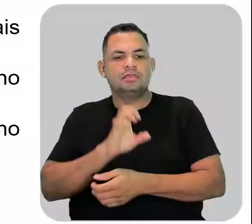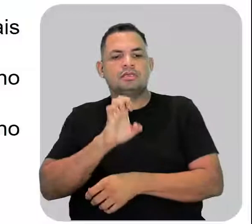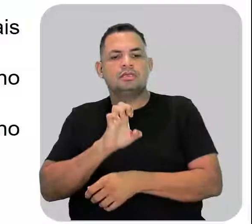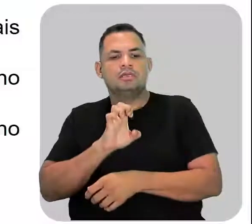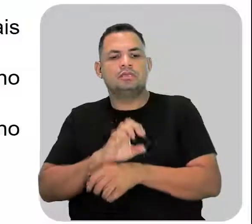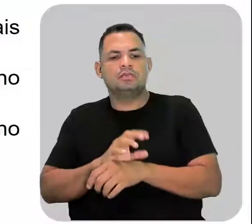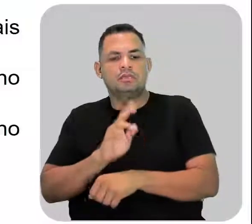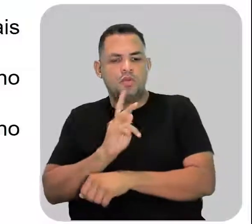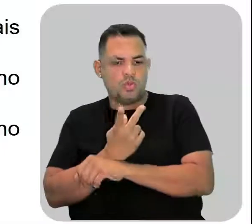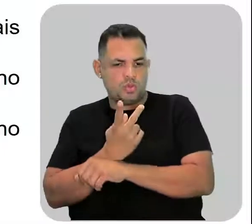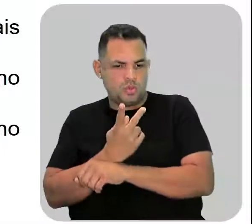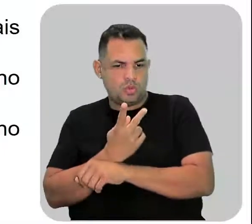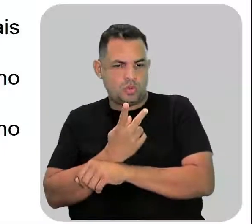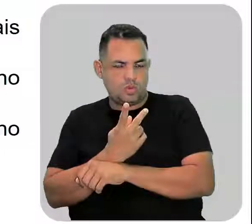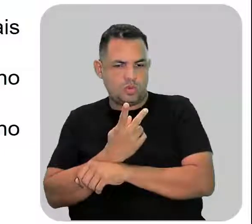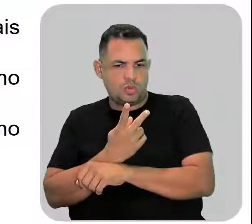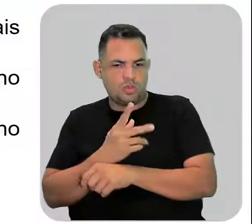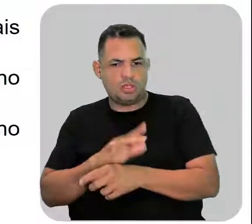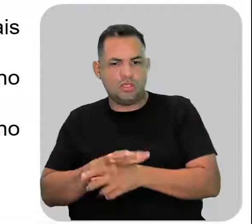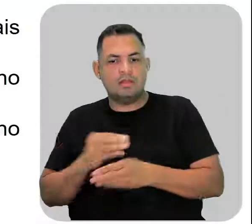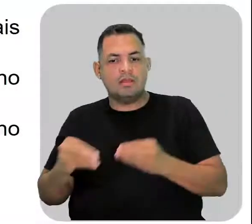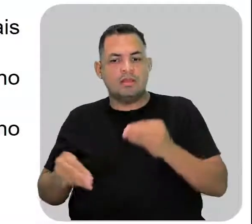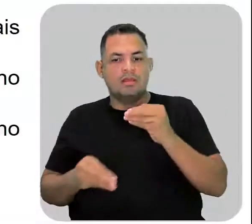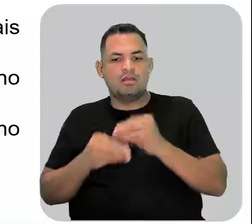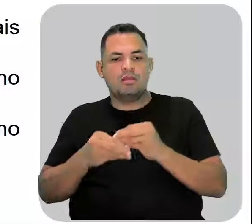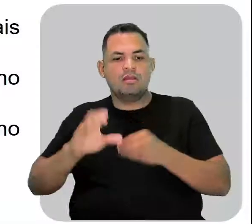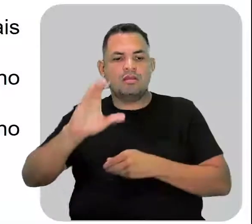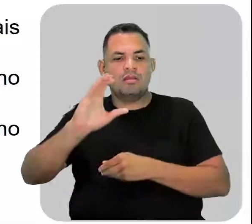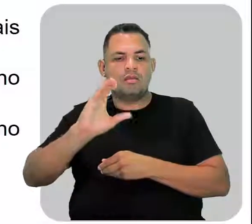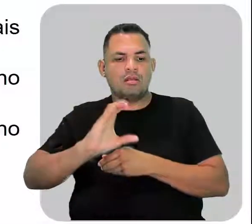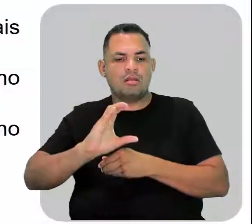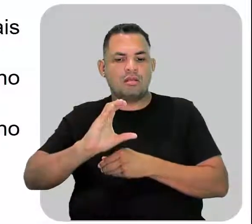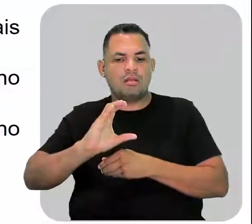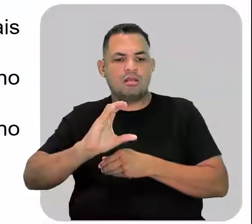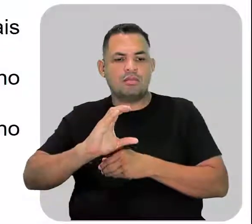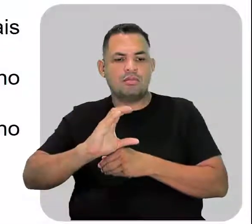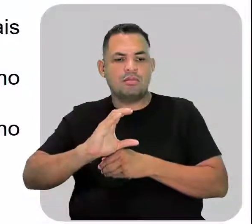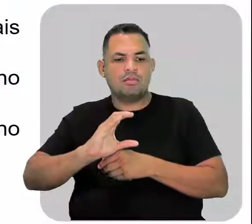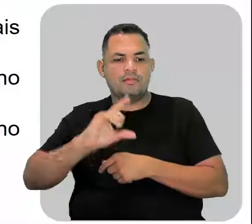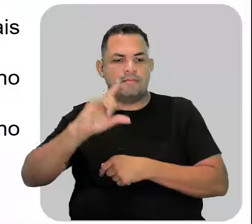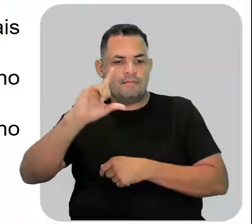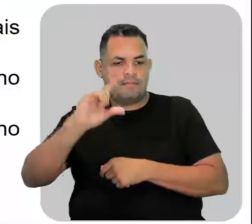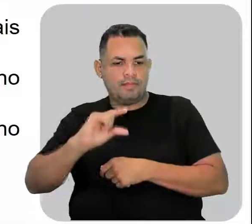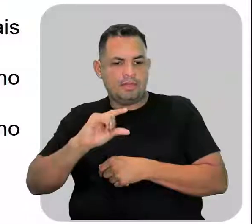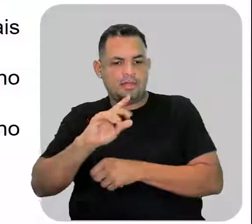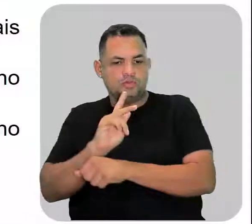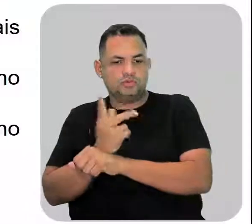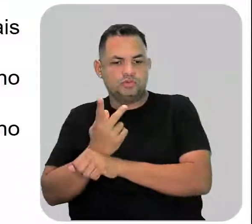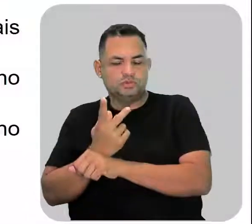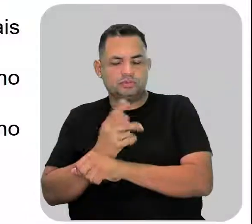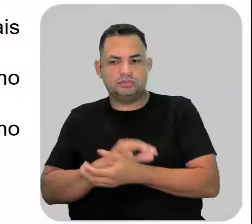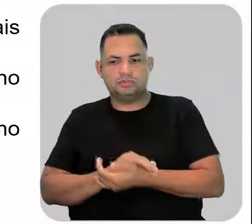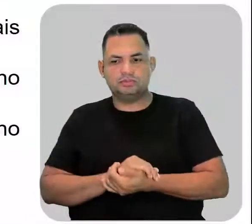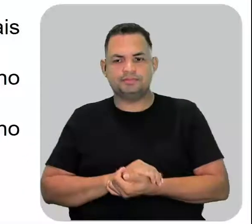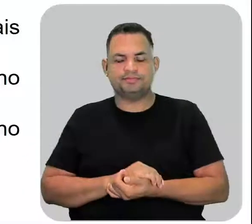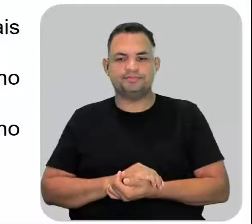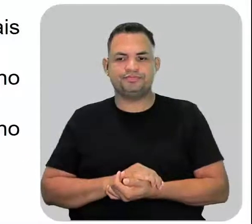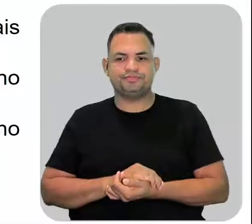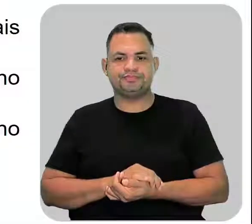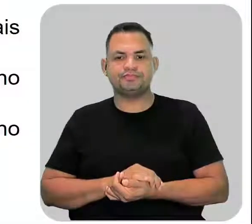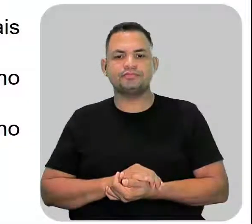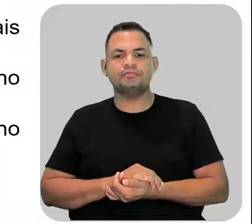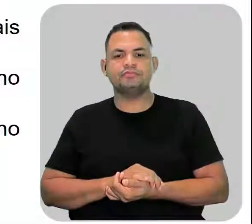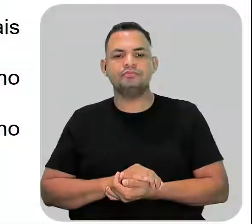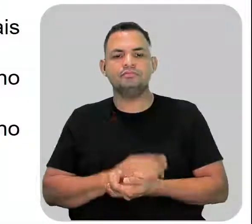diz que o hidrogênio do HI será adicionado ao carbono menos hidrogenado. Nessa questão,